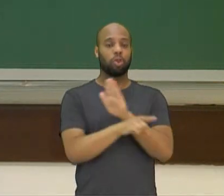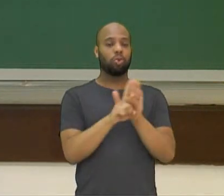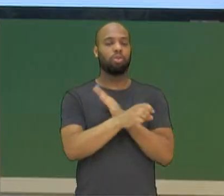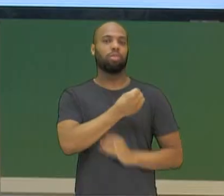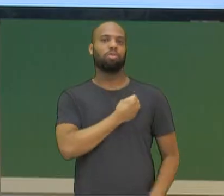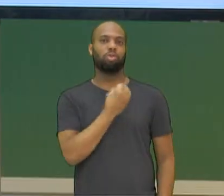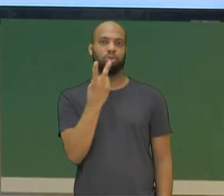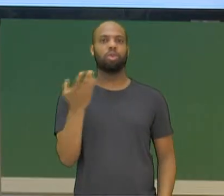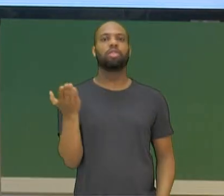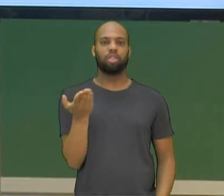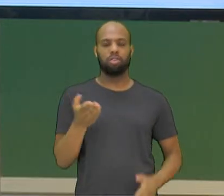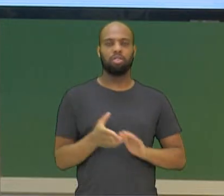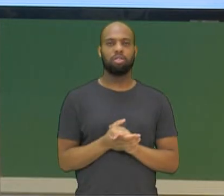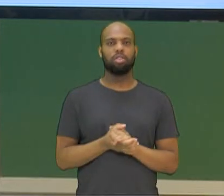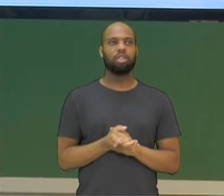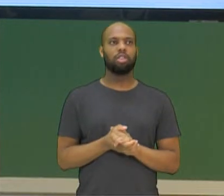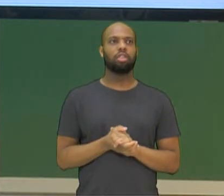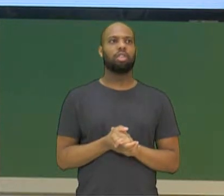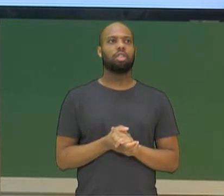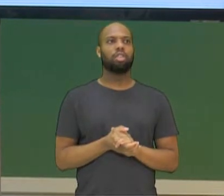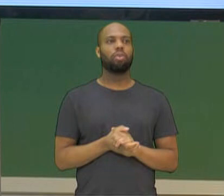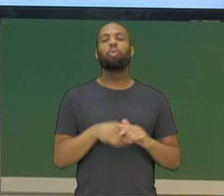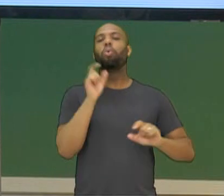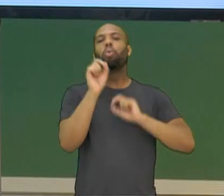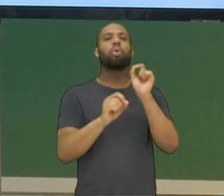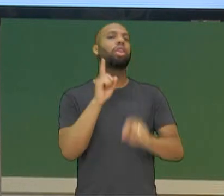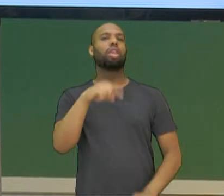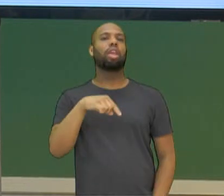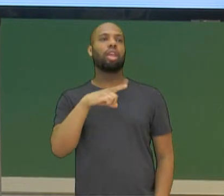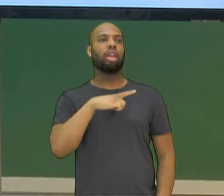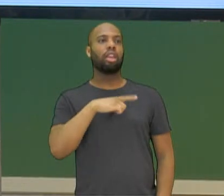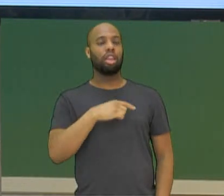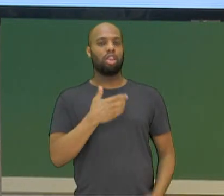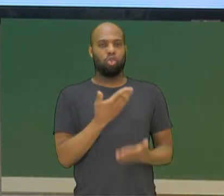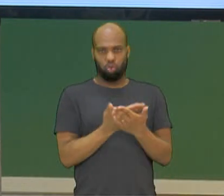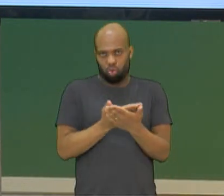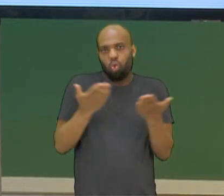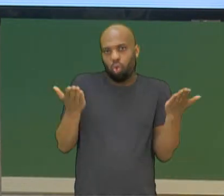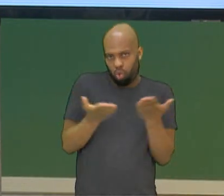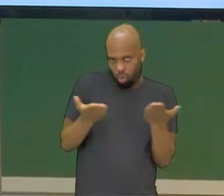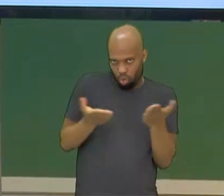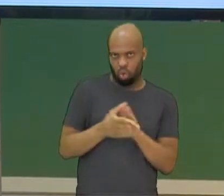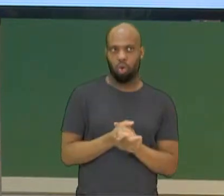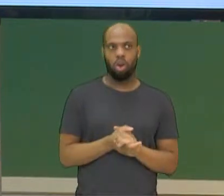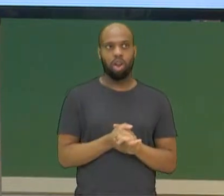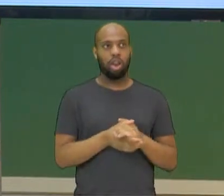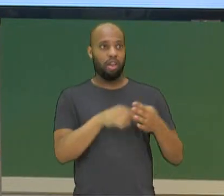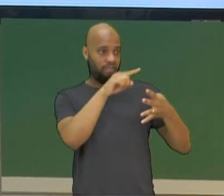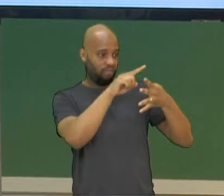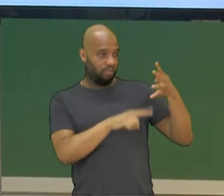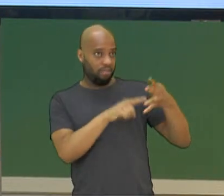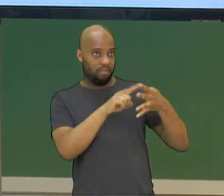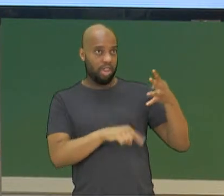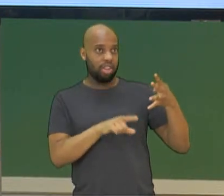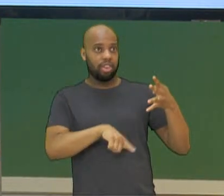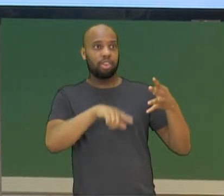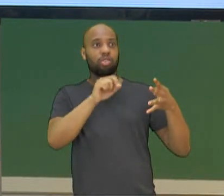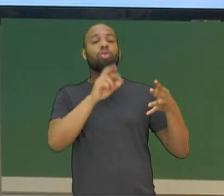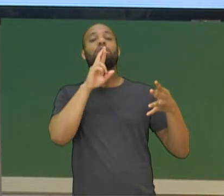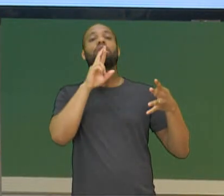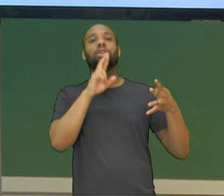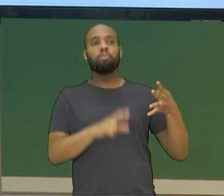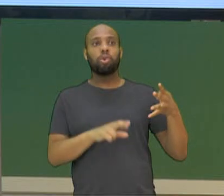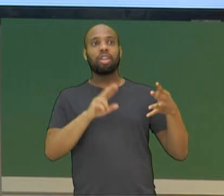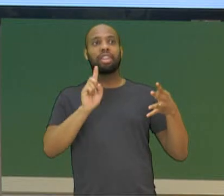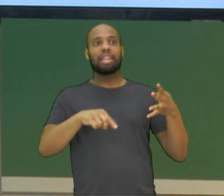Atividade 2. Então, atividade 2, vocês, em cima do que a gente está vendo até o momento, você tem que ver qual das